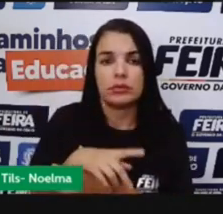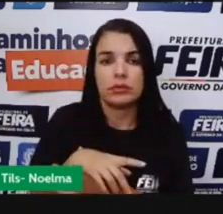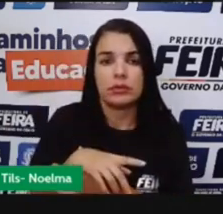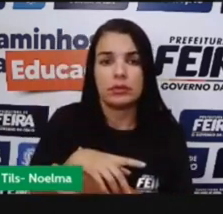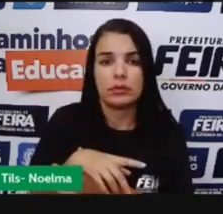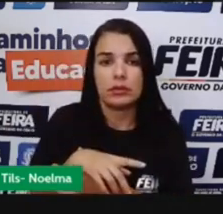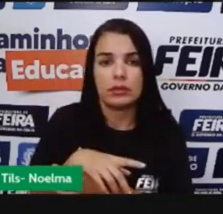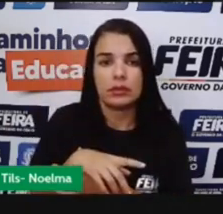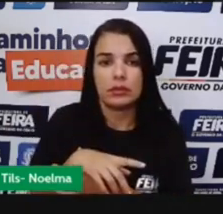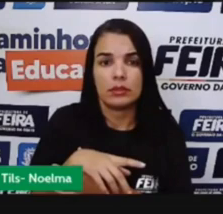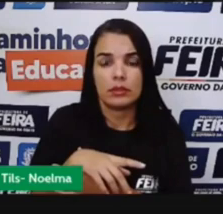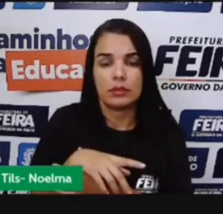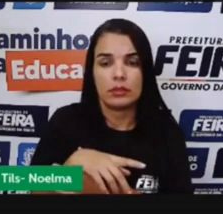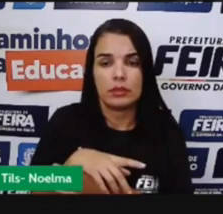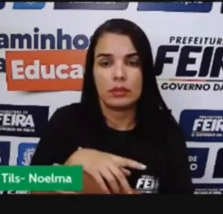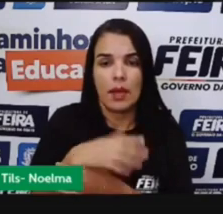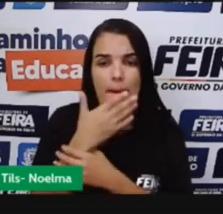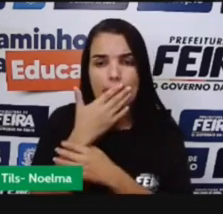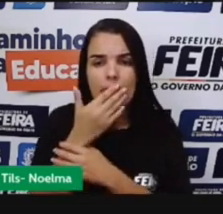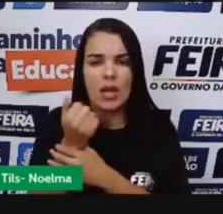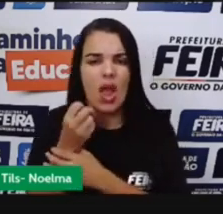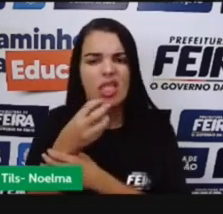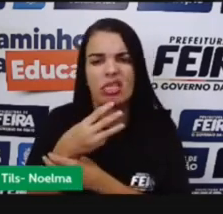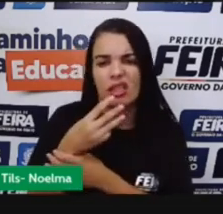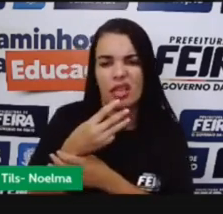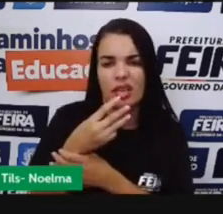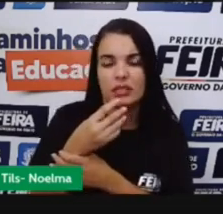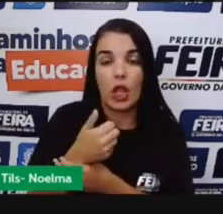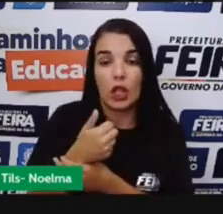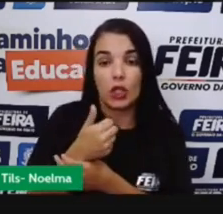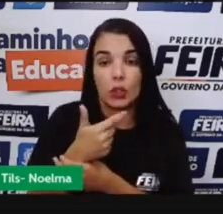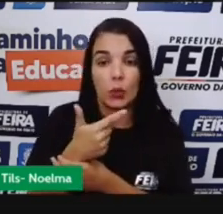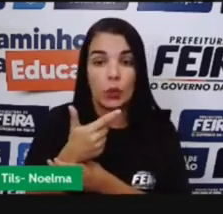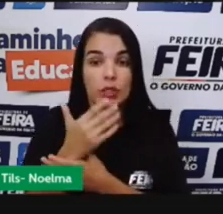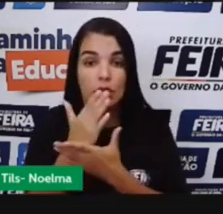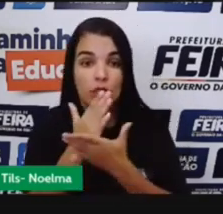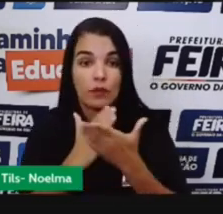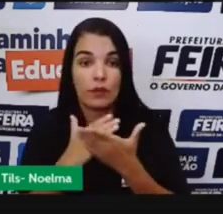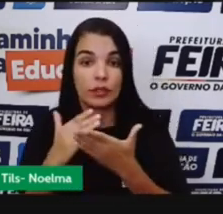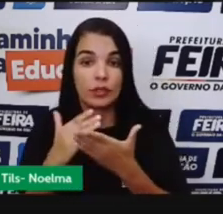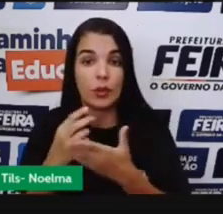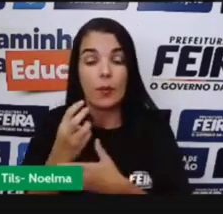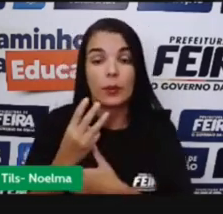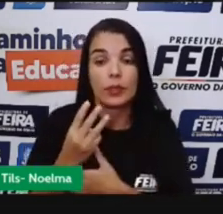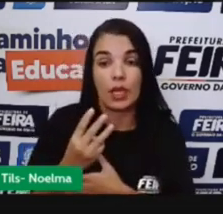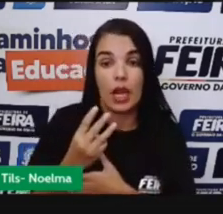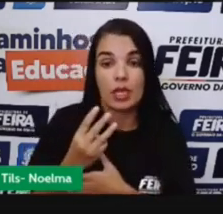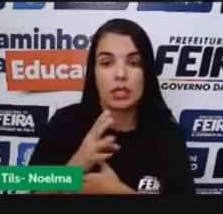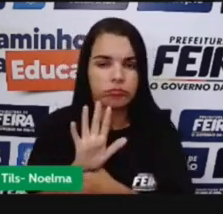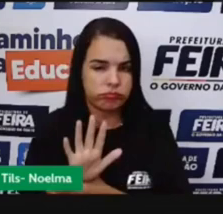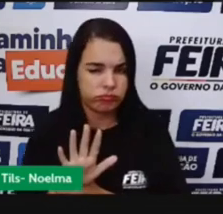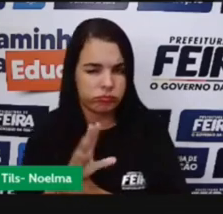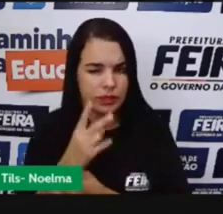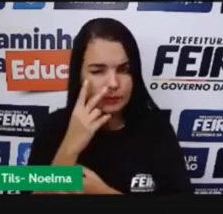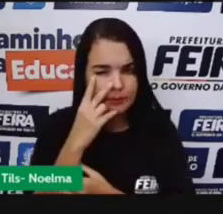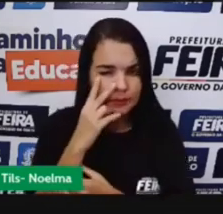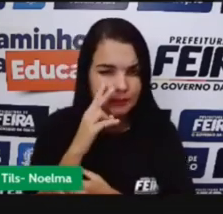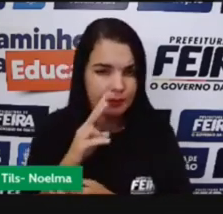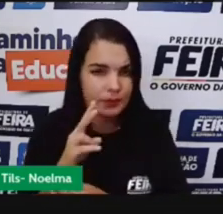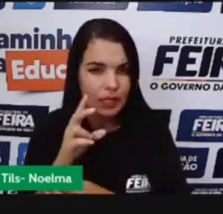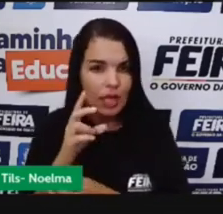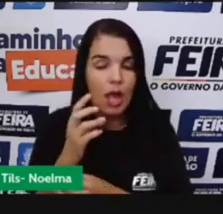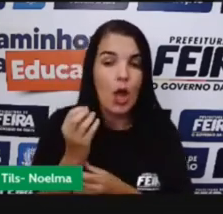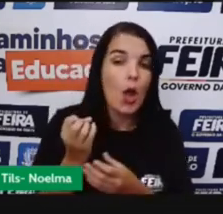Desculpe, vamos colocar aqui o número 3, melhor. 12 dividido para 3. Então, dentro